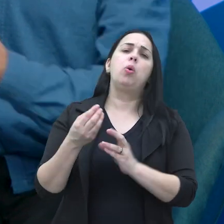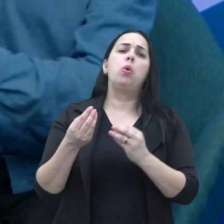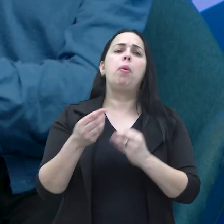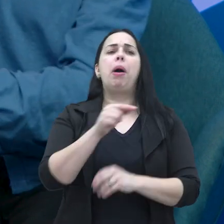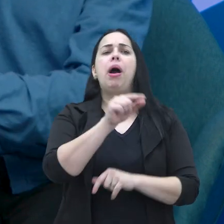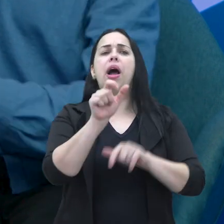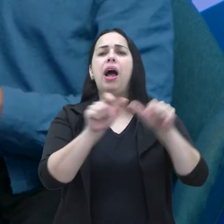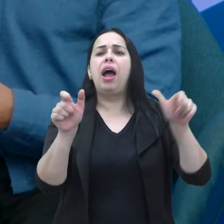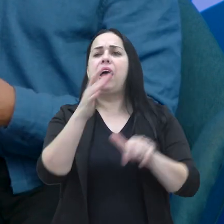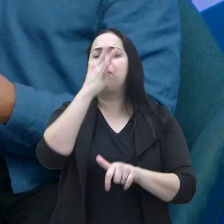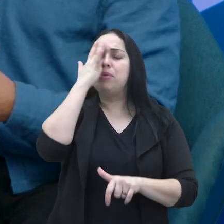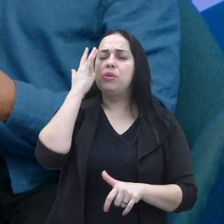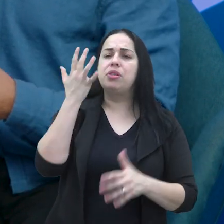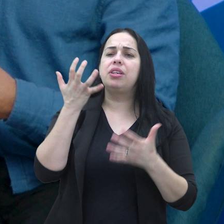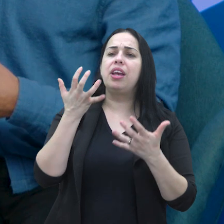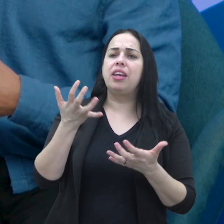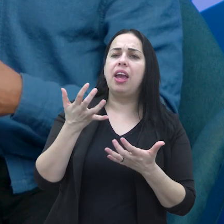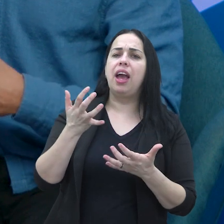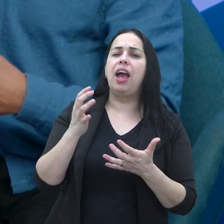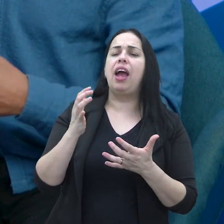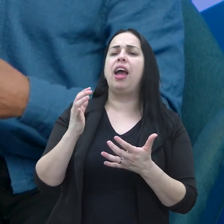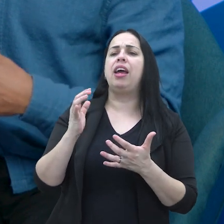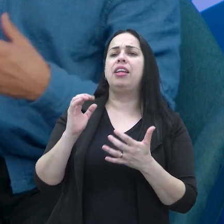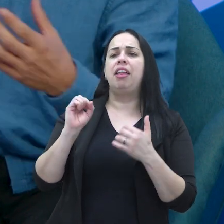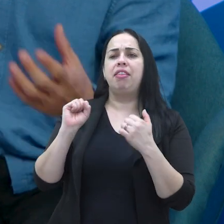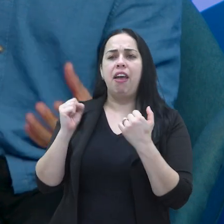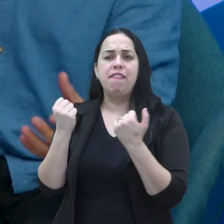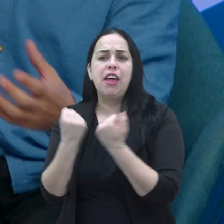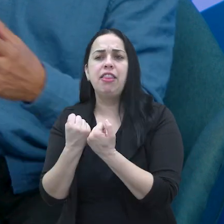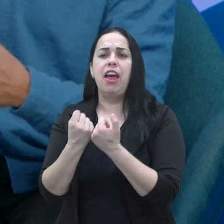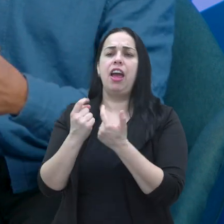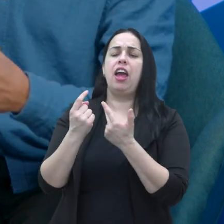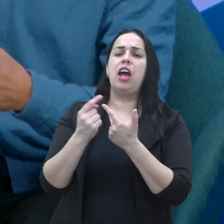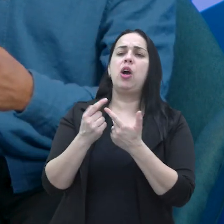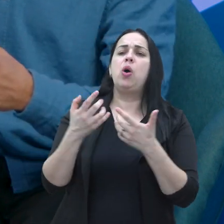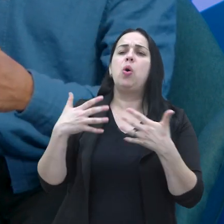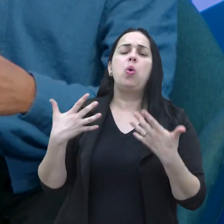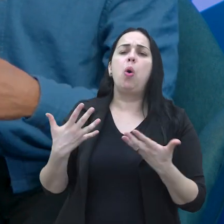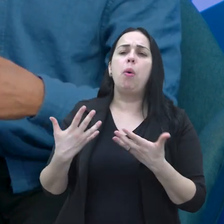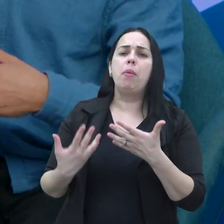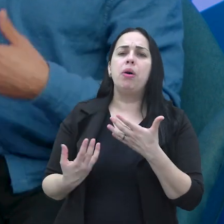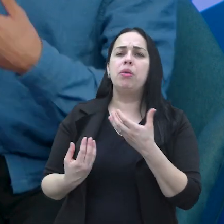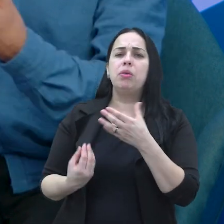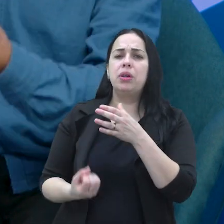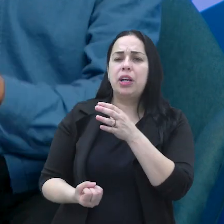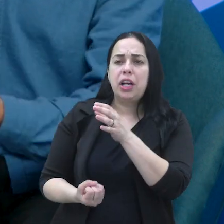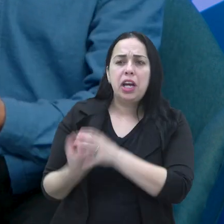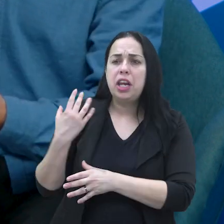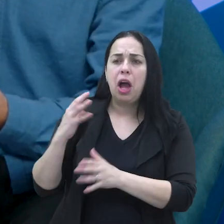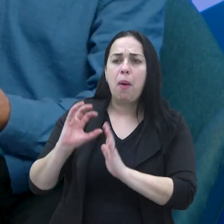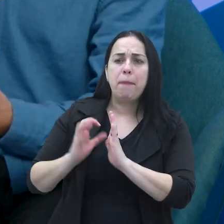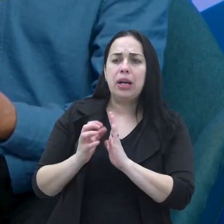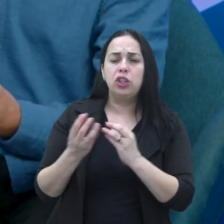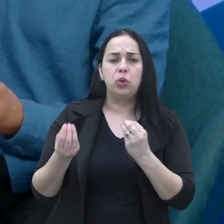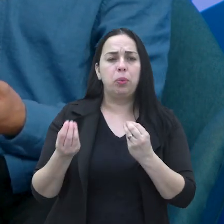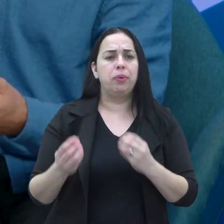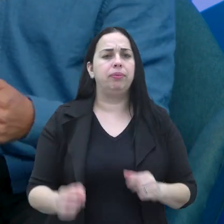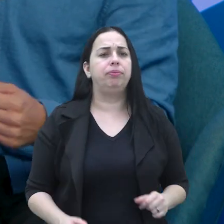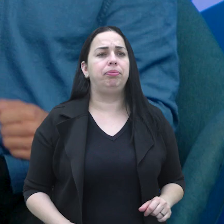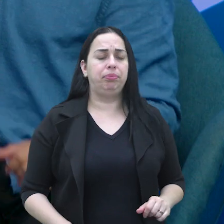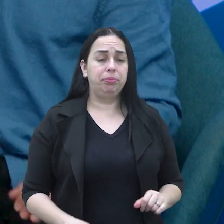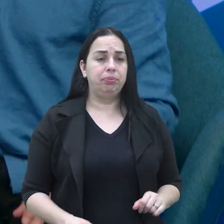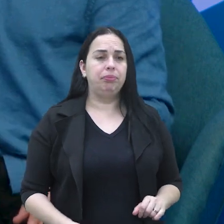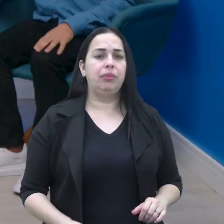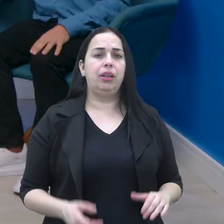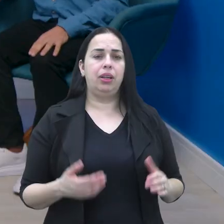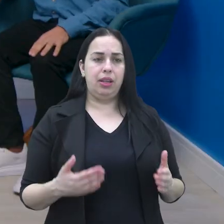a população, o cidadão, ele quer defender um interesse específico de uma classe, qual é o processo para criar um partido